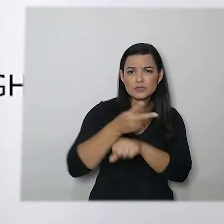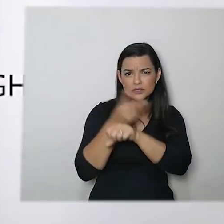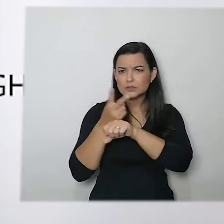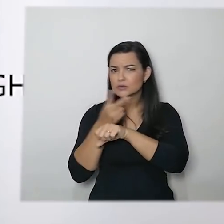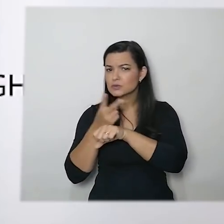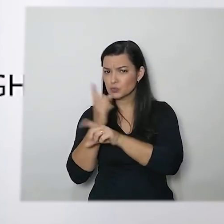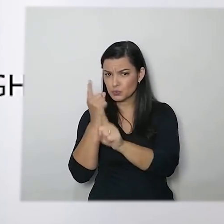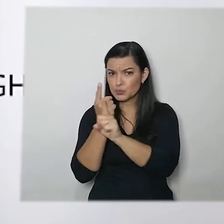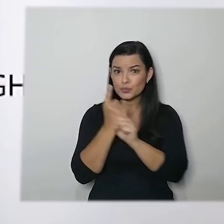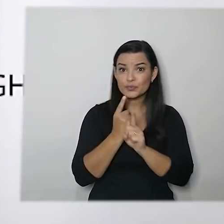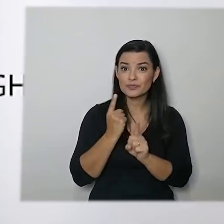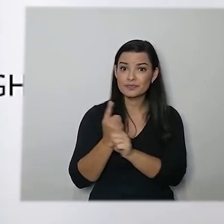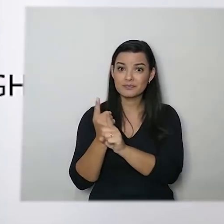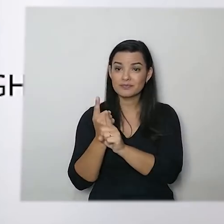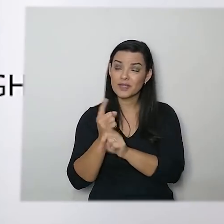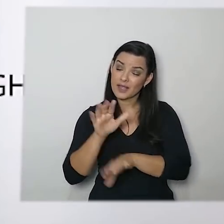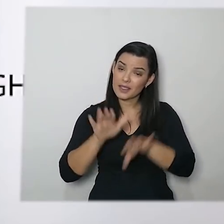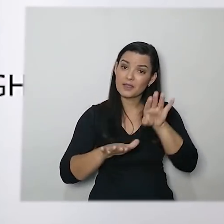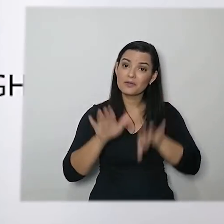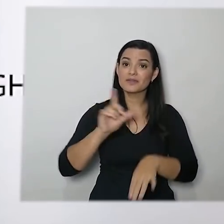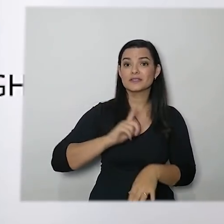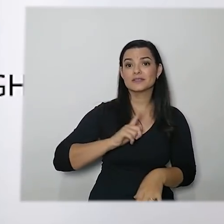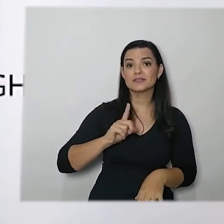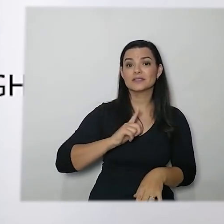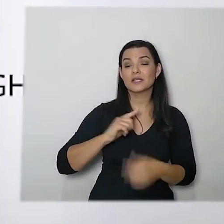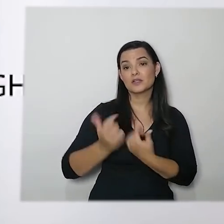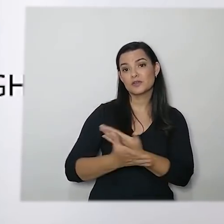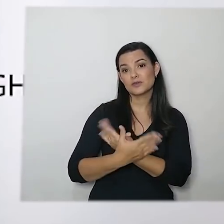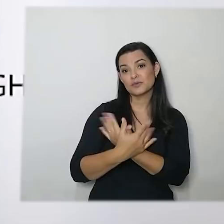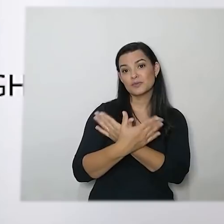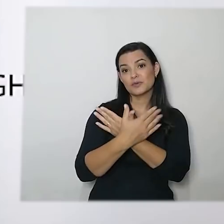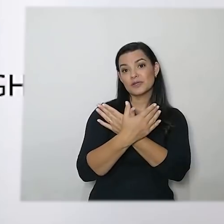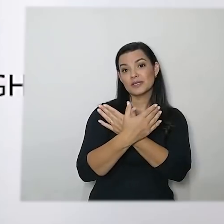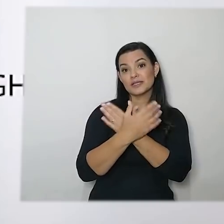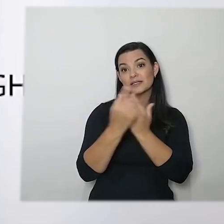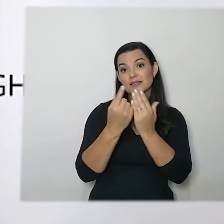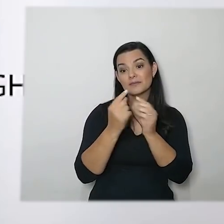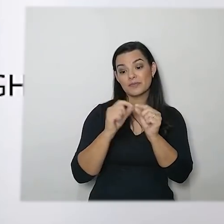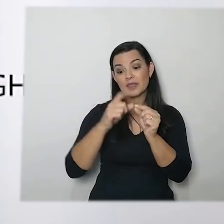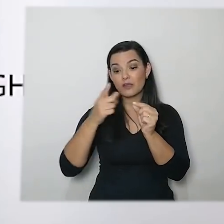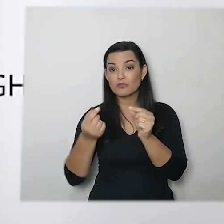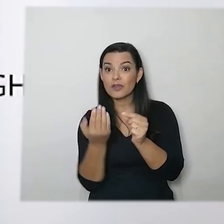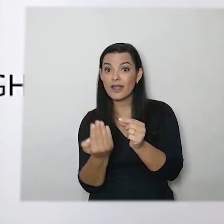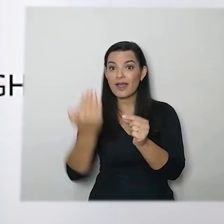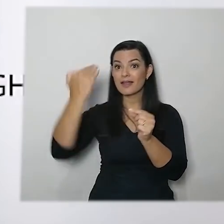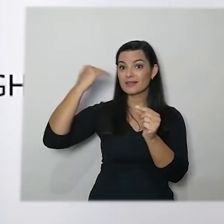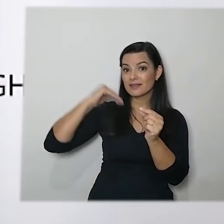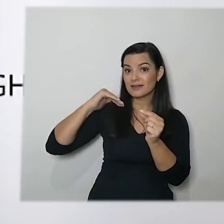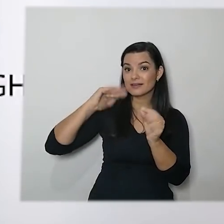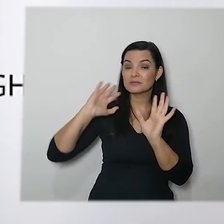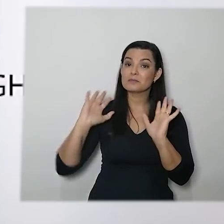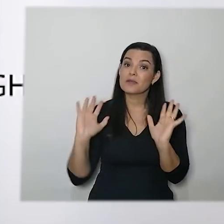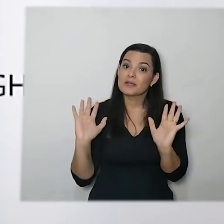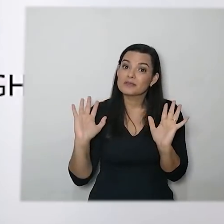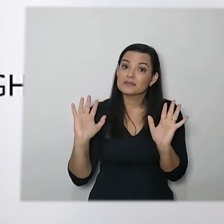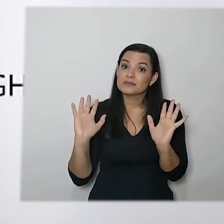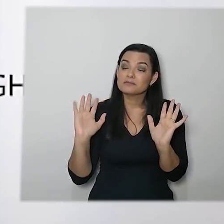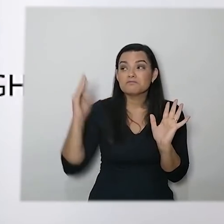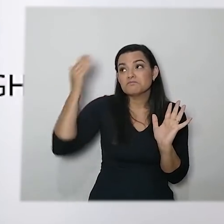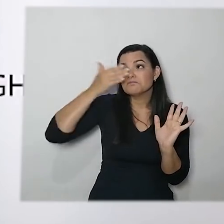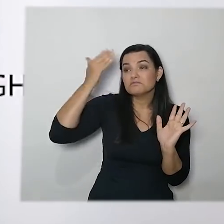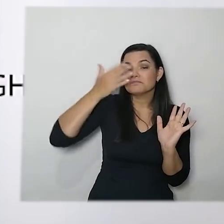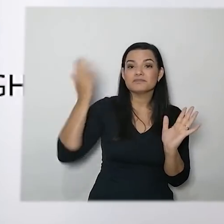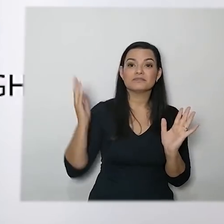encontrando? Talvez tenham mais borboletas atrás dessas folhinhas, mas só